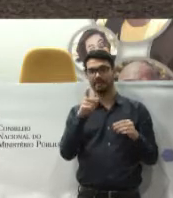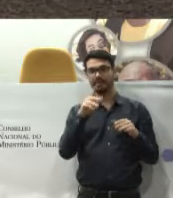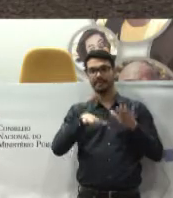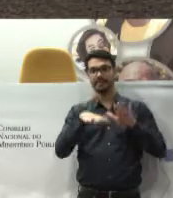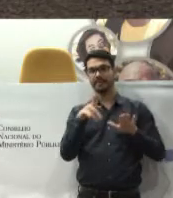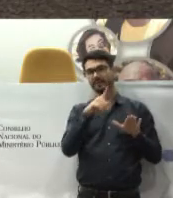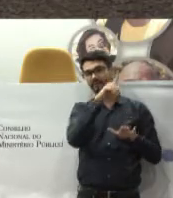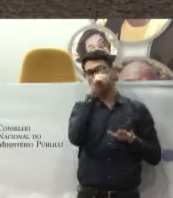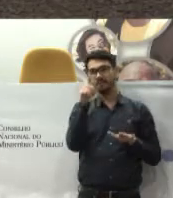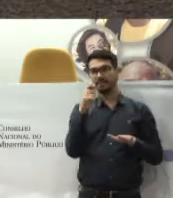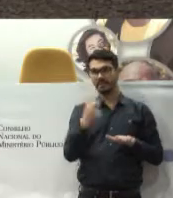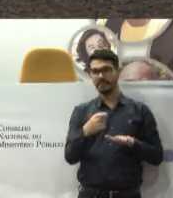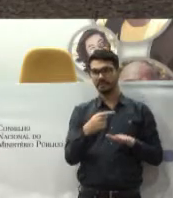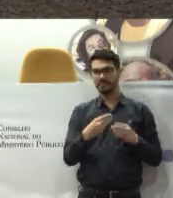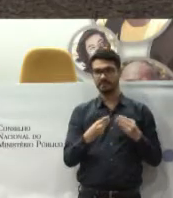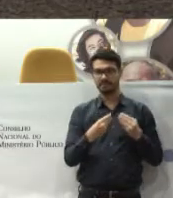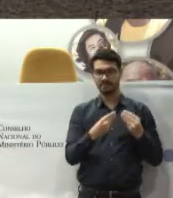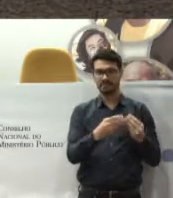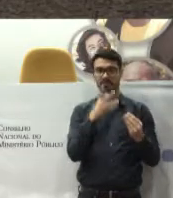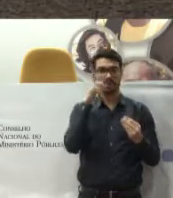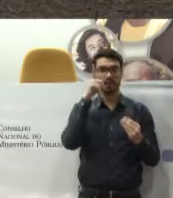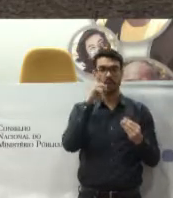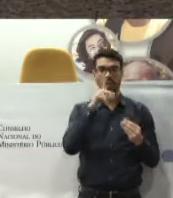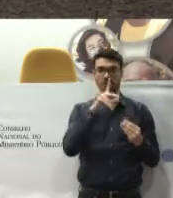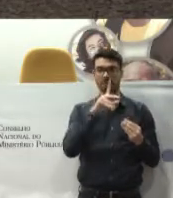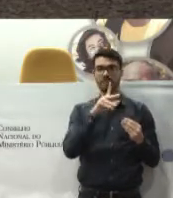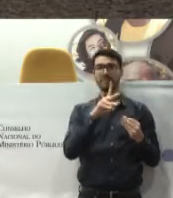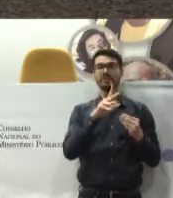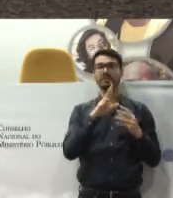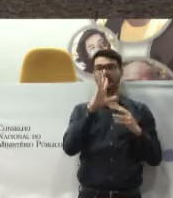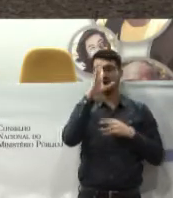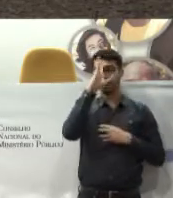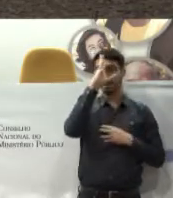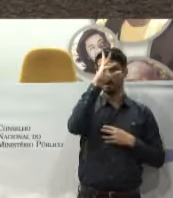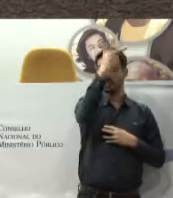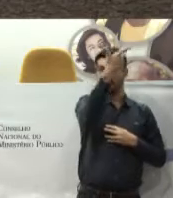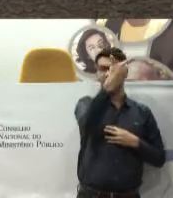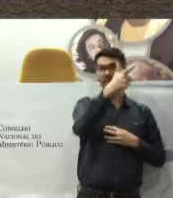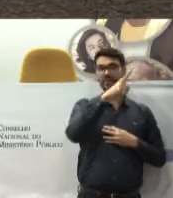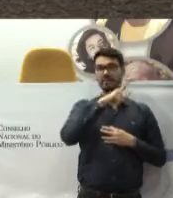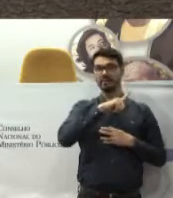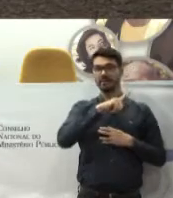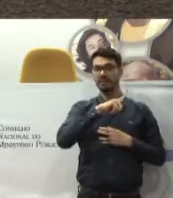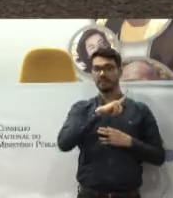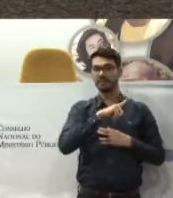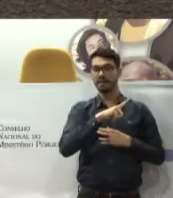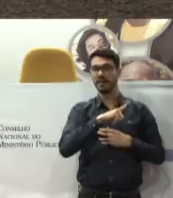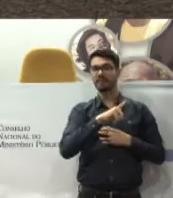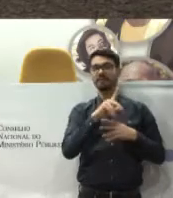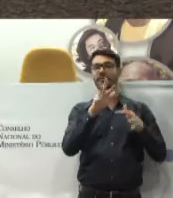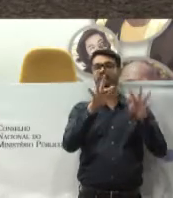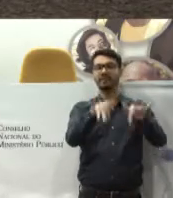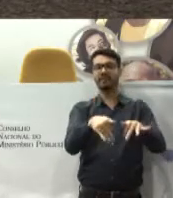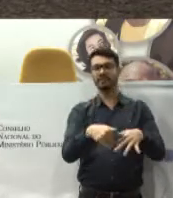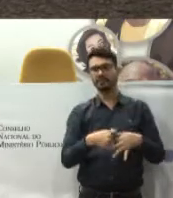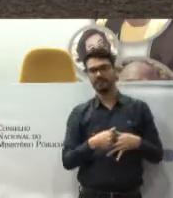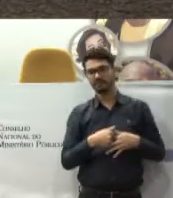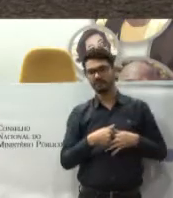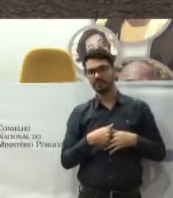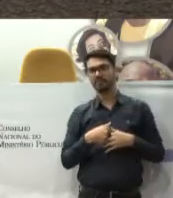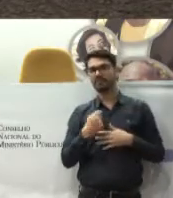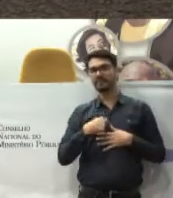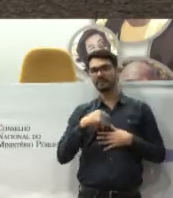haver um endgame, um produto, e a apresentação da Cíntia mostra muito isso, tem um produto e tal, tem que haver um produto final. Você tem